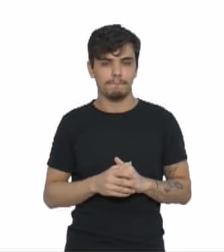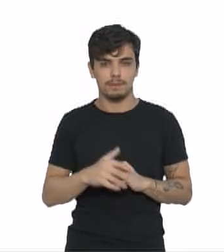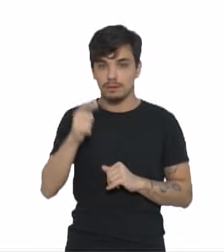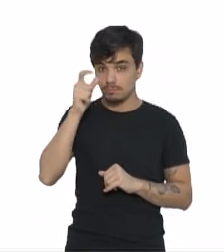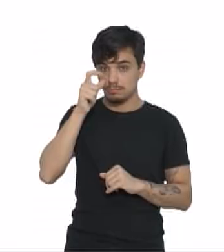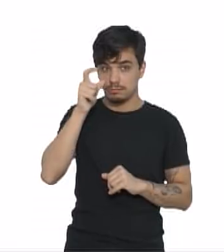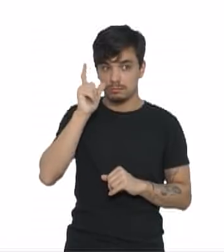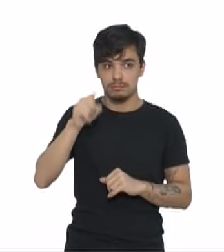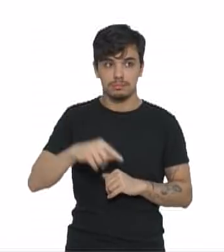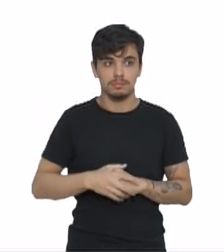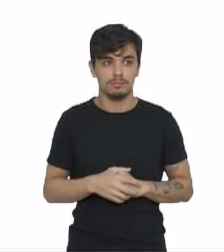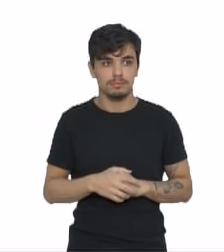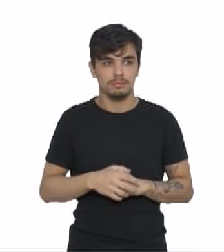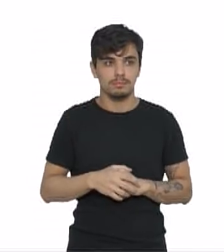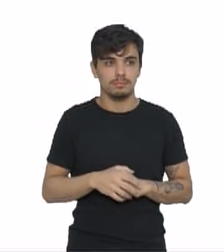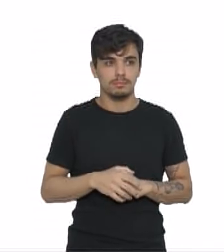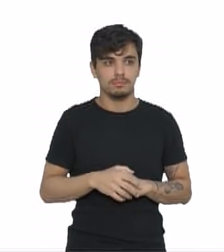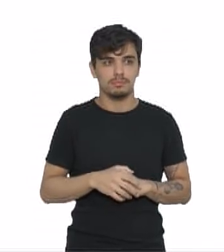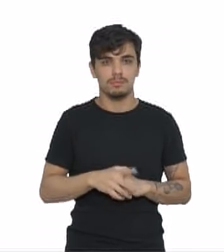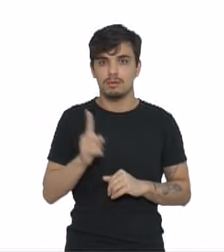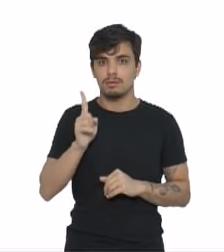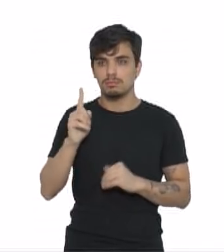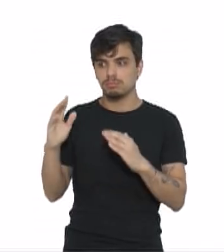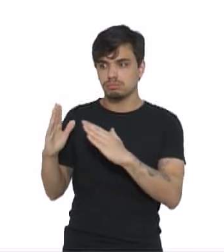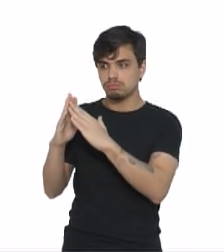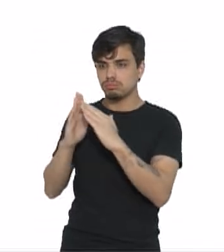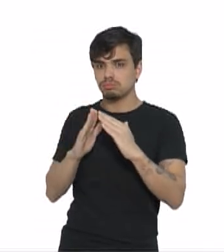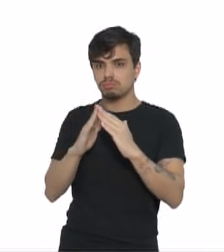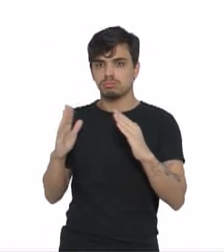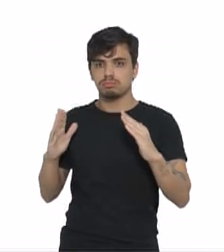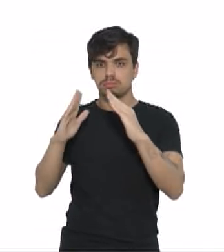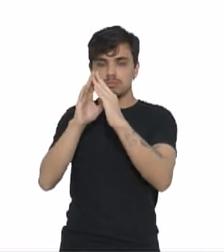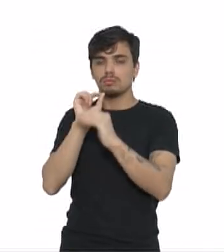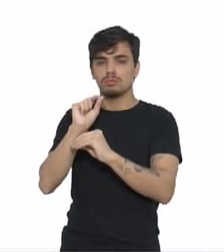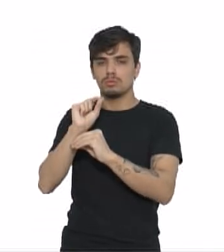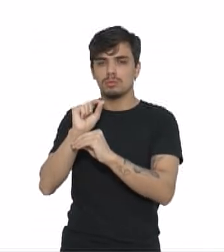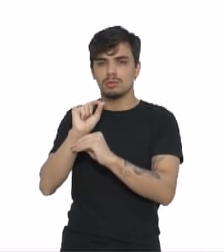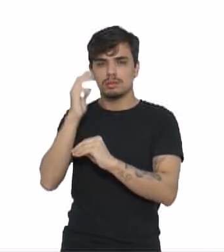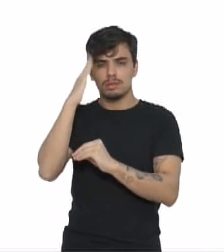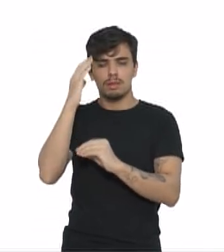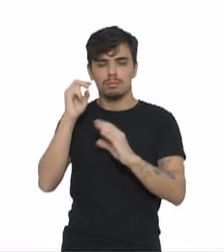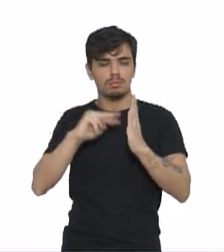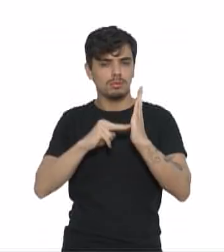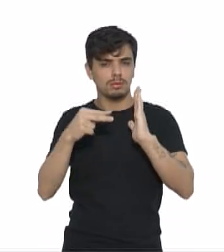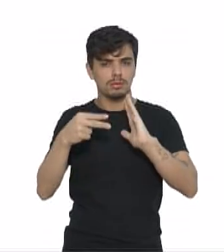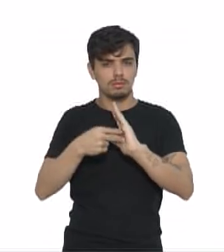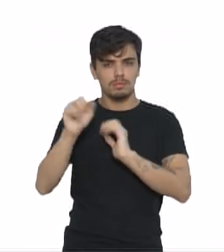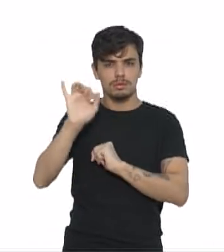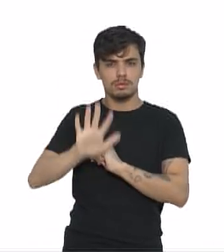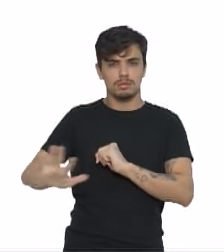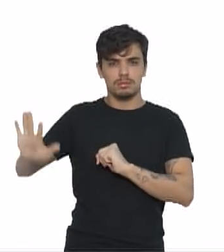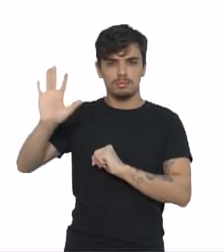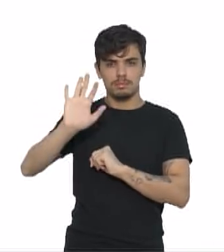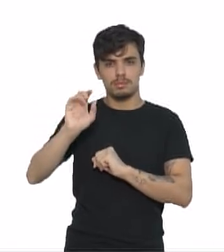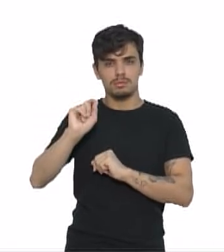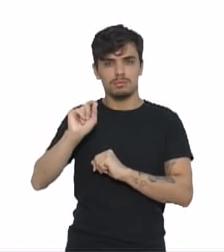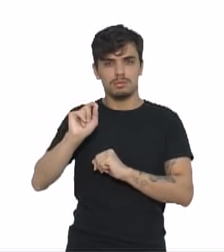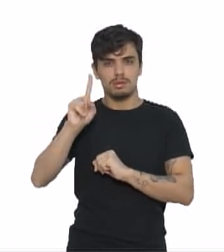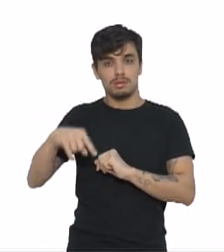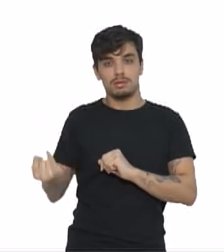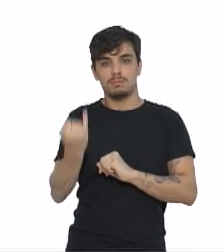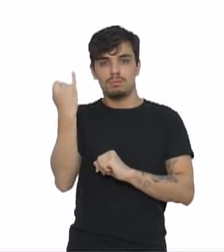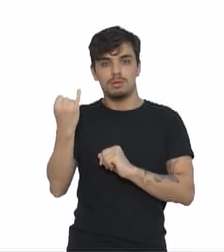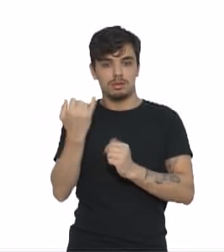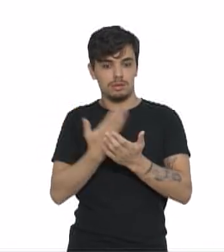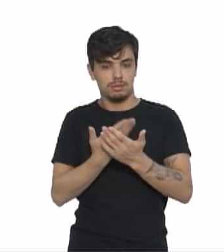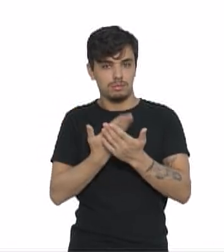Interessante. E esse castelo? Você saberia dizer também do que se trata essa imagem? Ela vai ser muito importante, inclusive, na